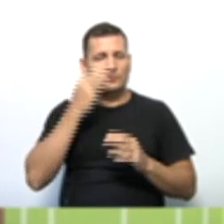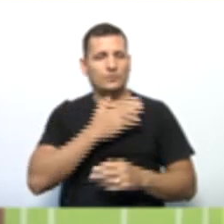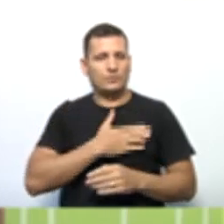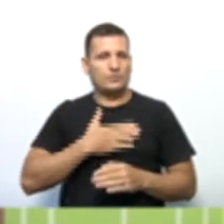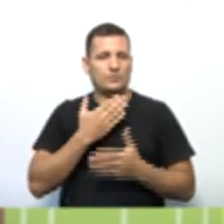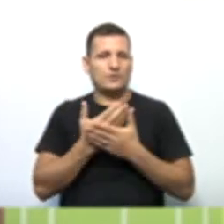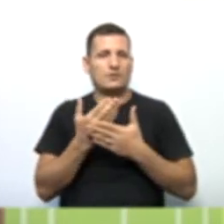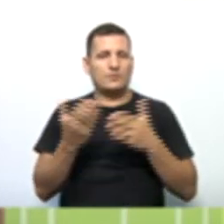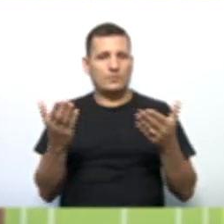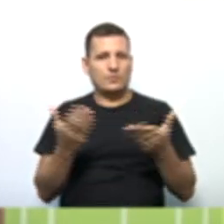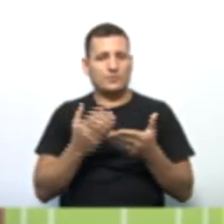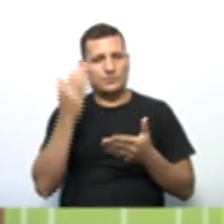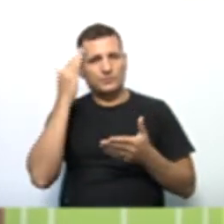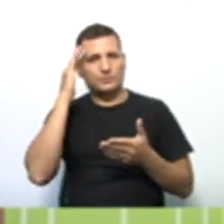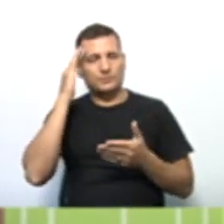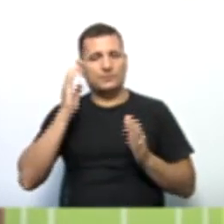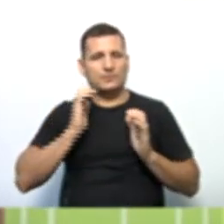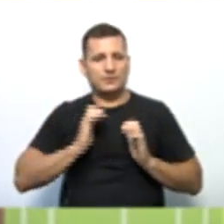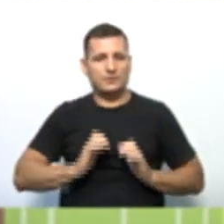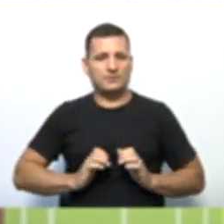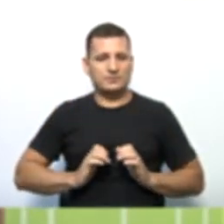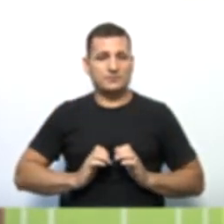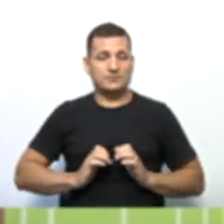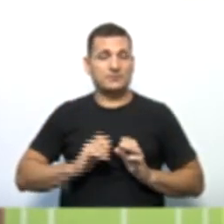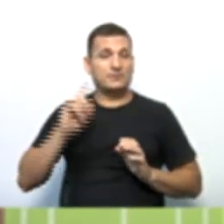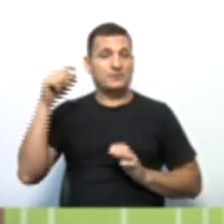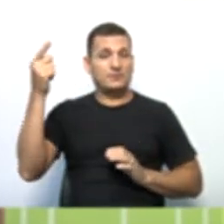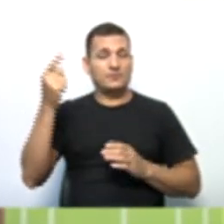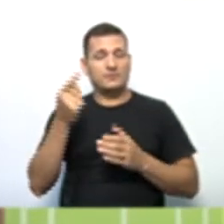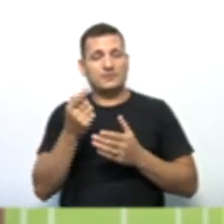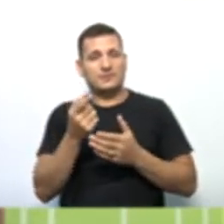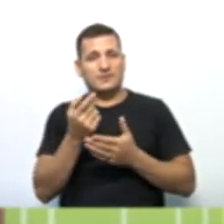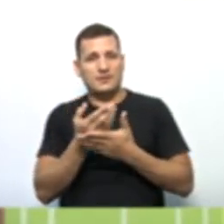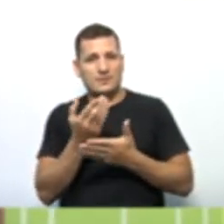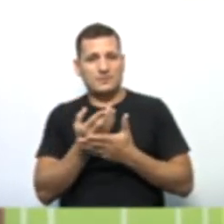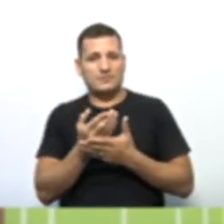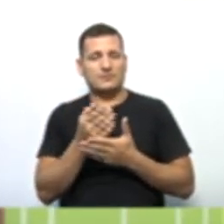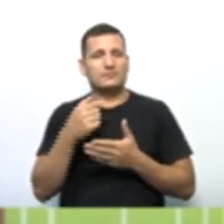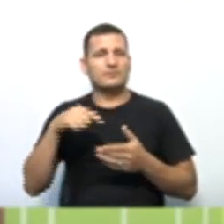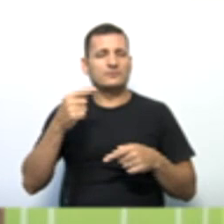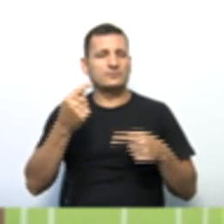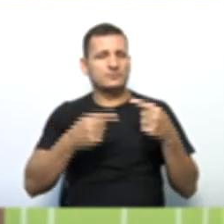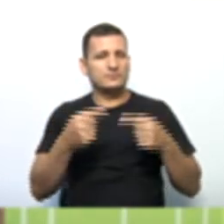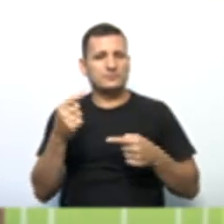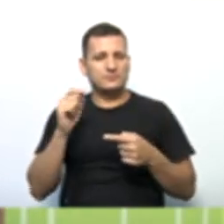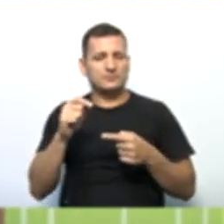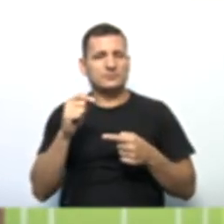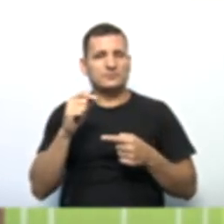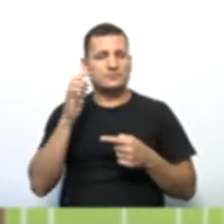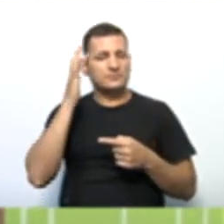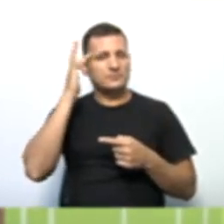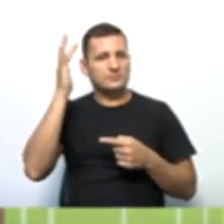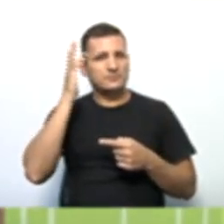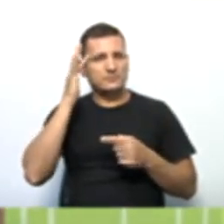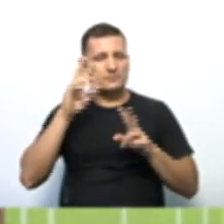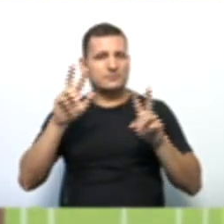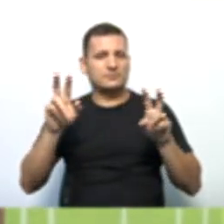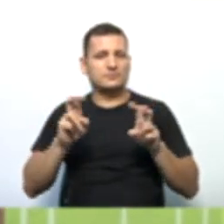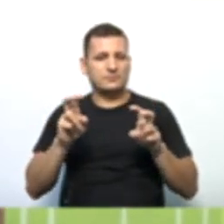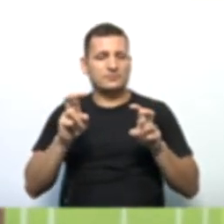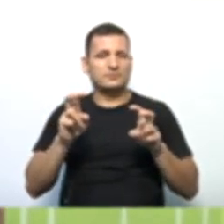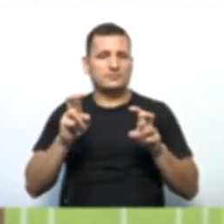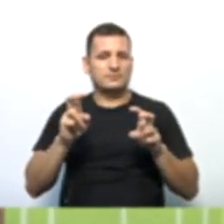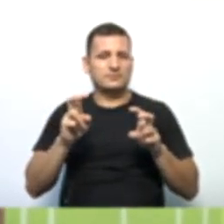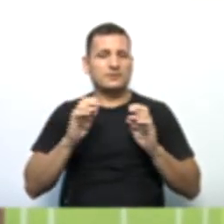2 concepções éticas. Soltando já o spoiler da semana que vem, nós vamos discutir e refletir um pouco sobre a reflexão